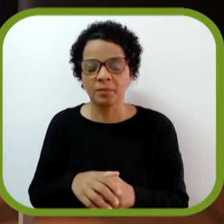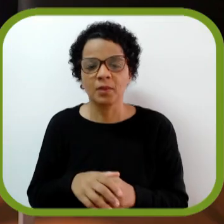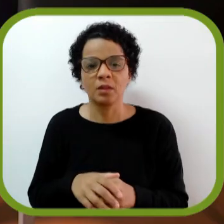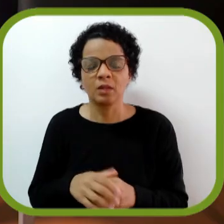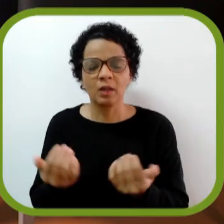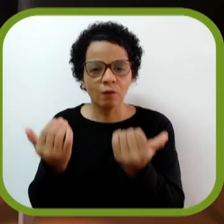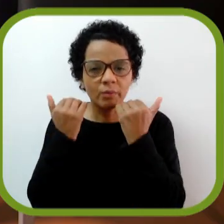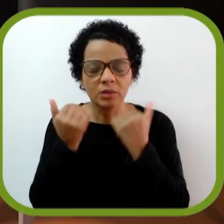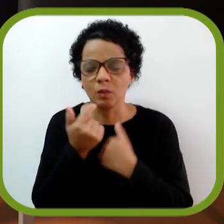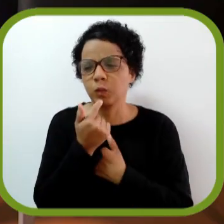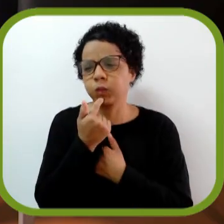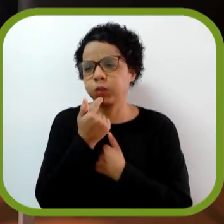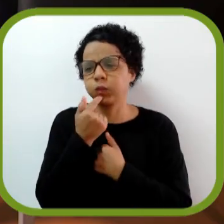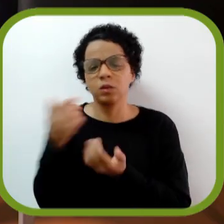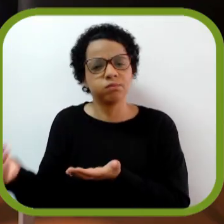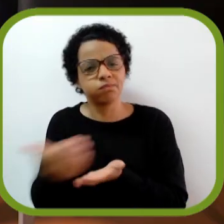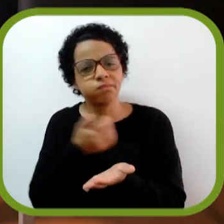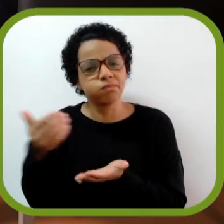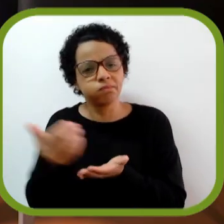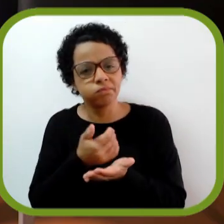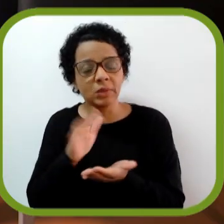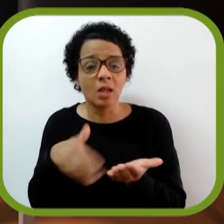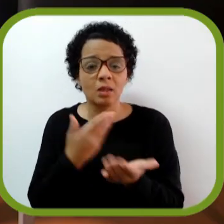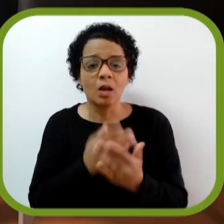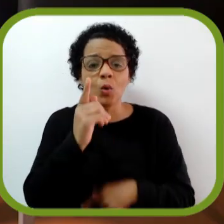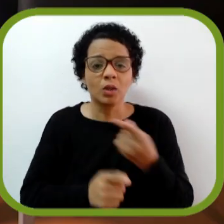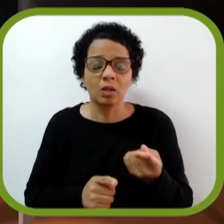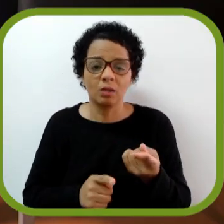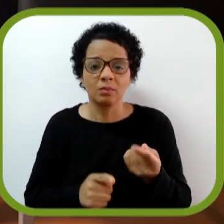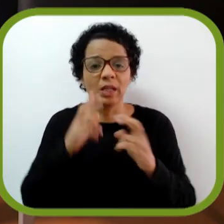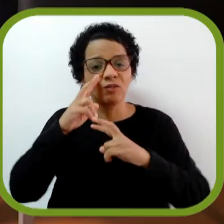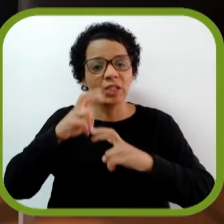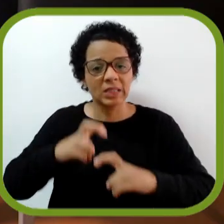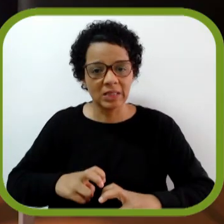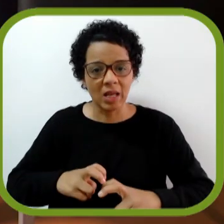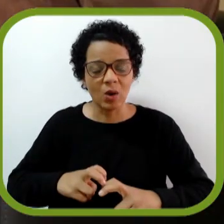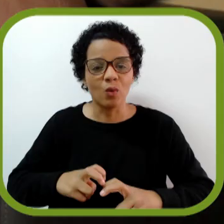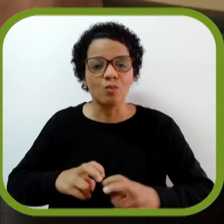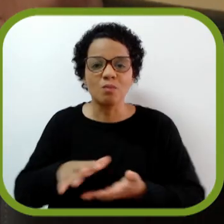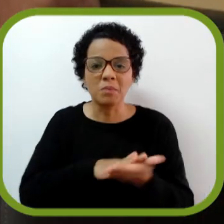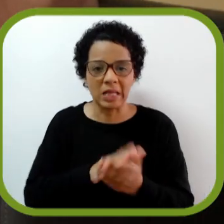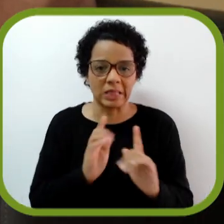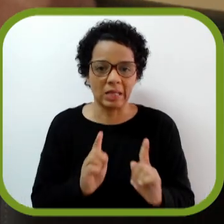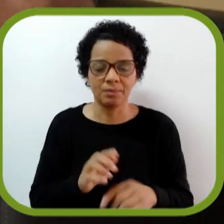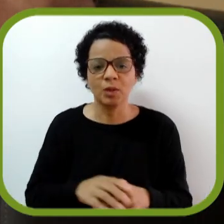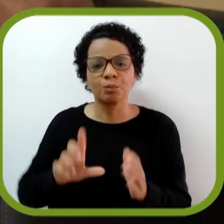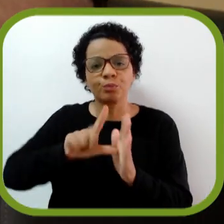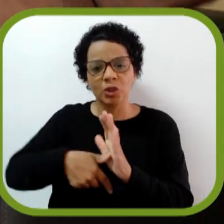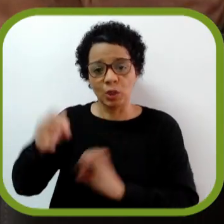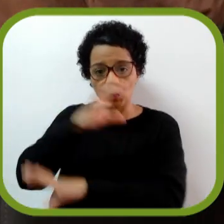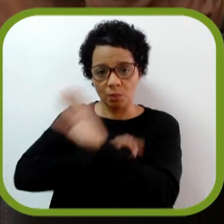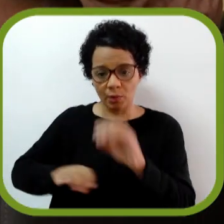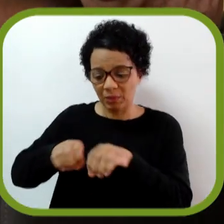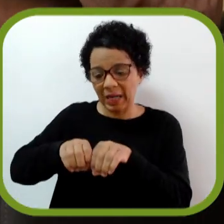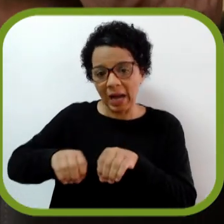quantidade inédita de informação que depois serve de base a toda a investigação que é feita. Okay? Portanto, esse projeto dos cabos, que é um